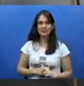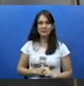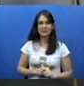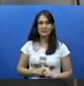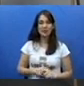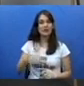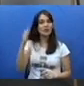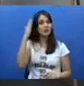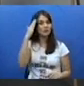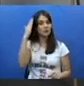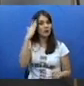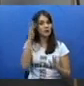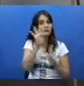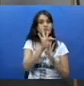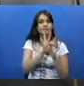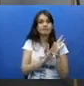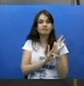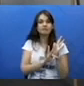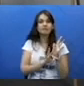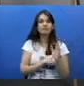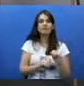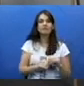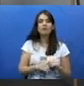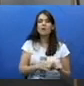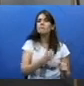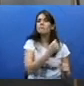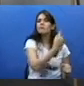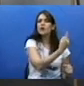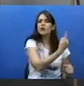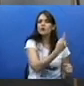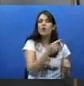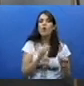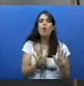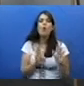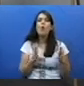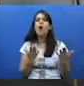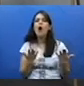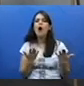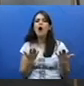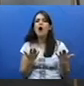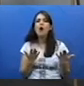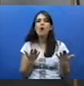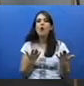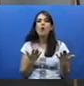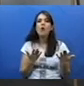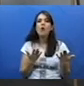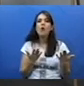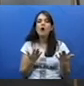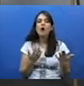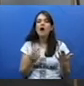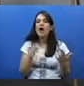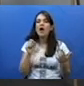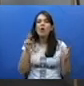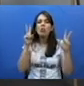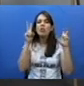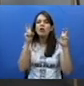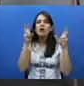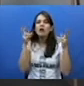Entender o texto. Qual é o assunto do texto Sua Avó, Meu